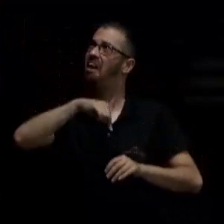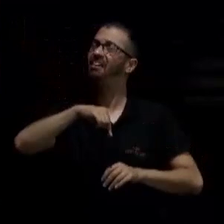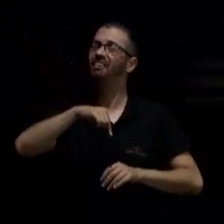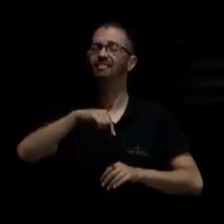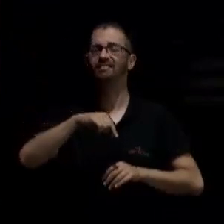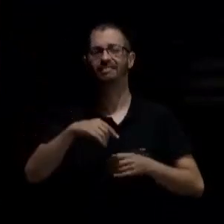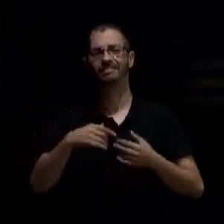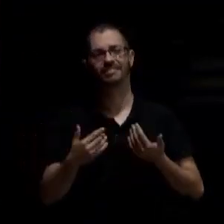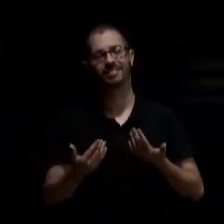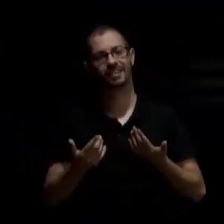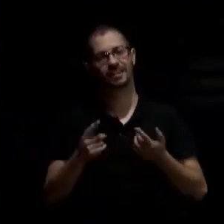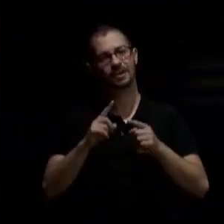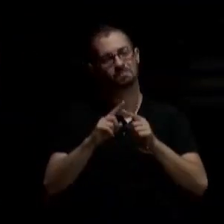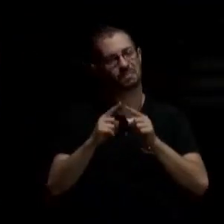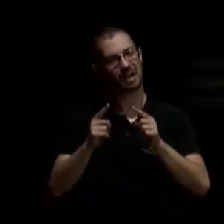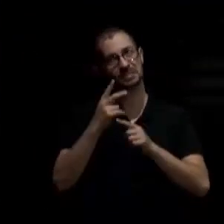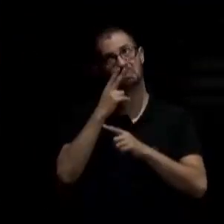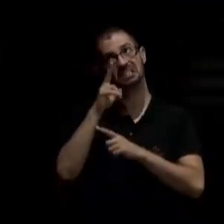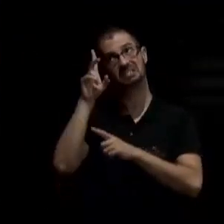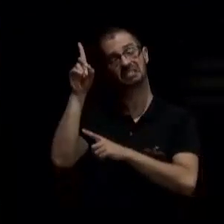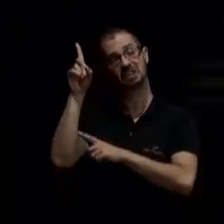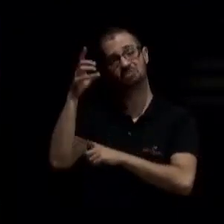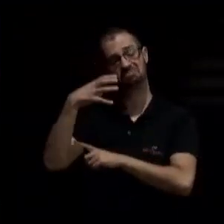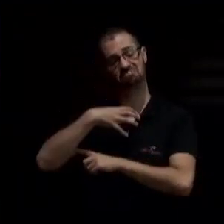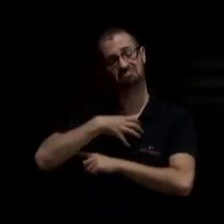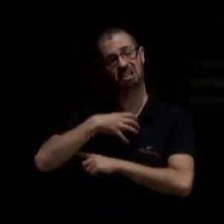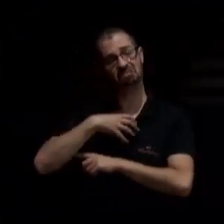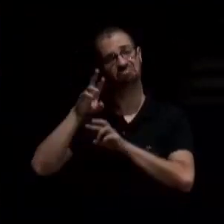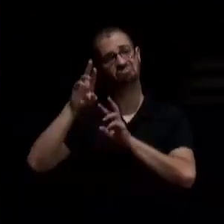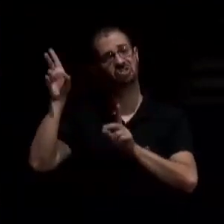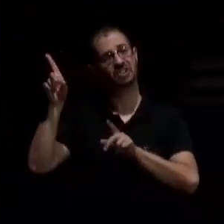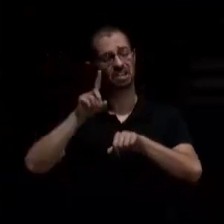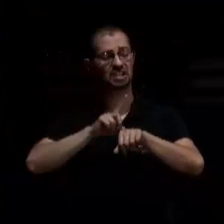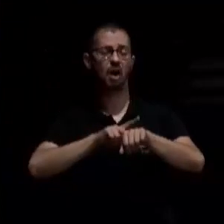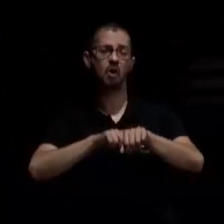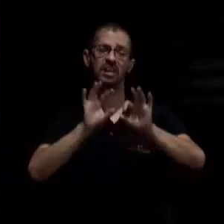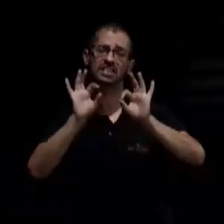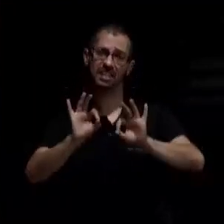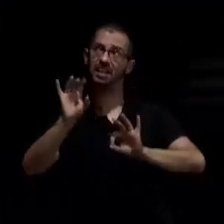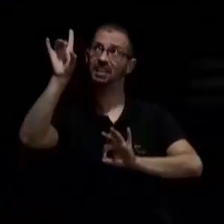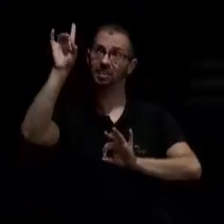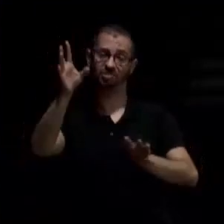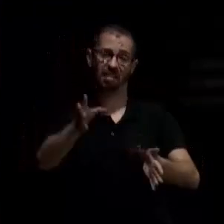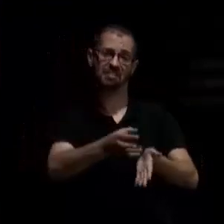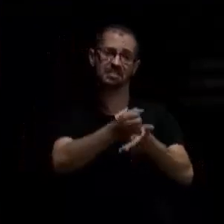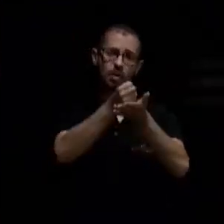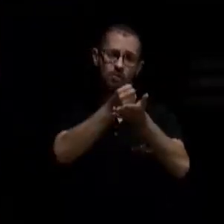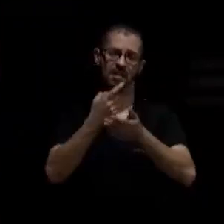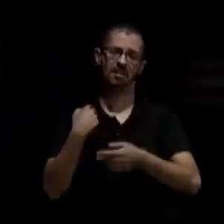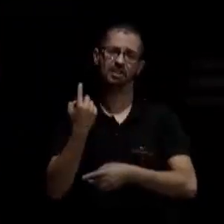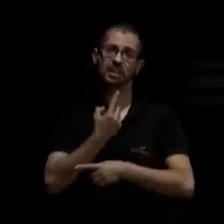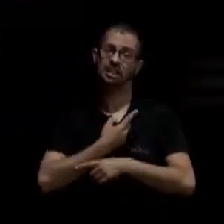ele parece que não tem essa ideia. Ele diz: na hora certa eu vou tirar vocês. Mas eu